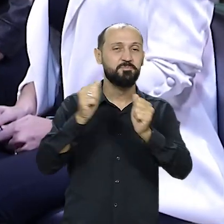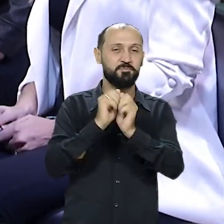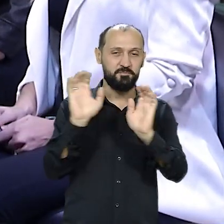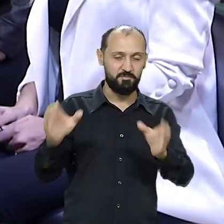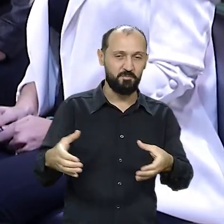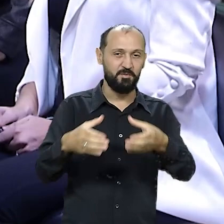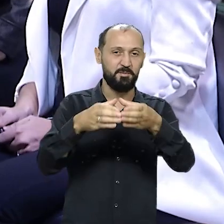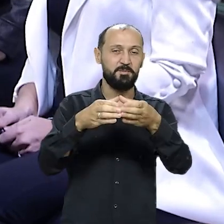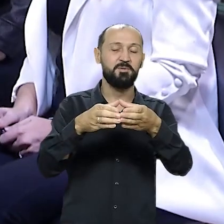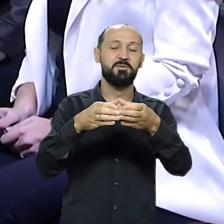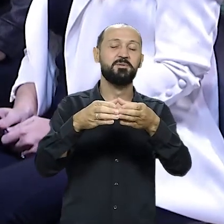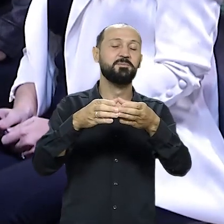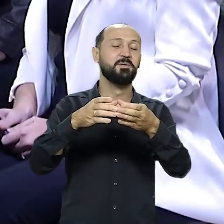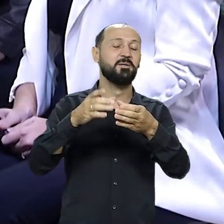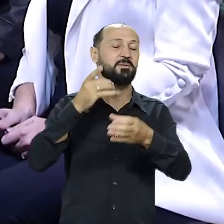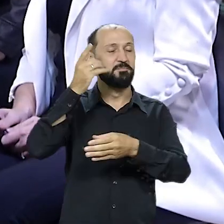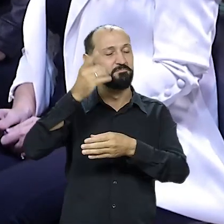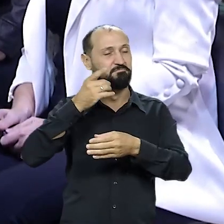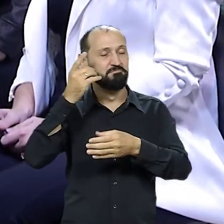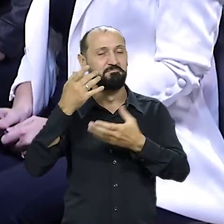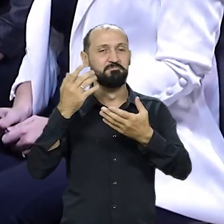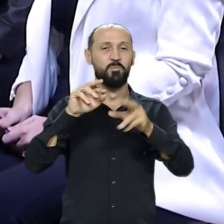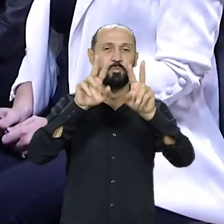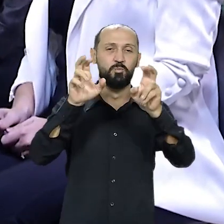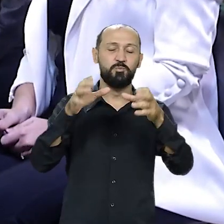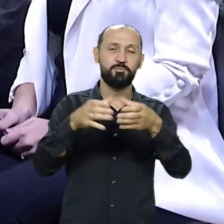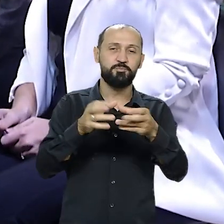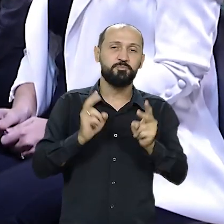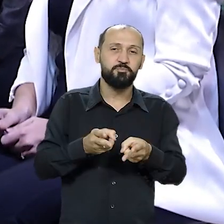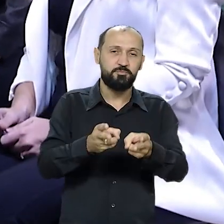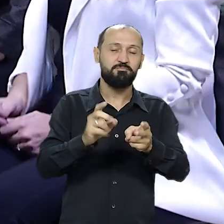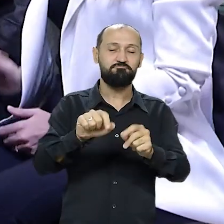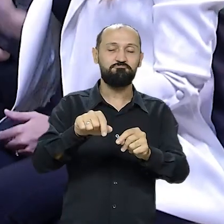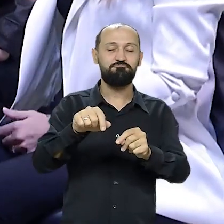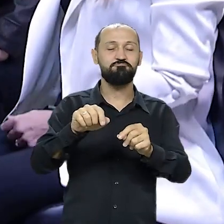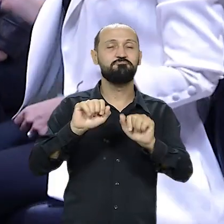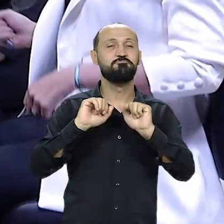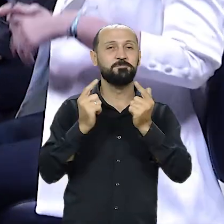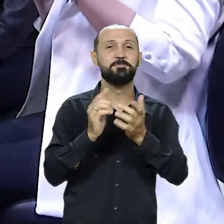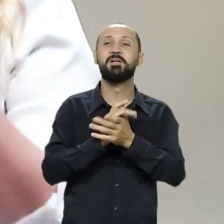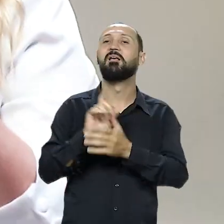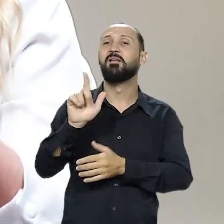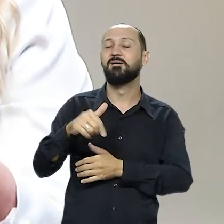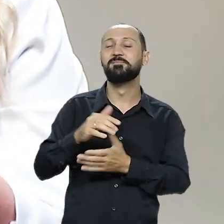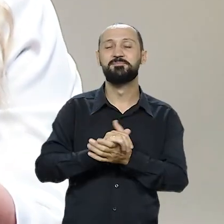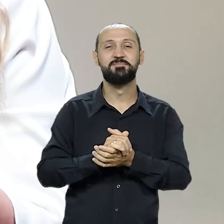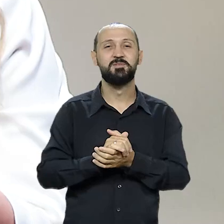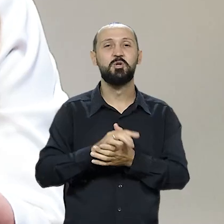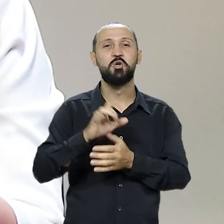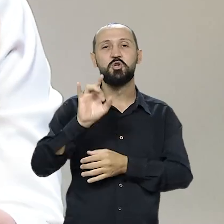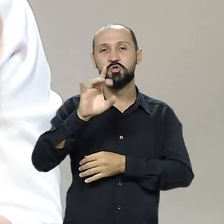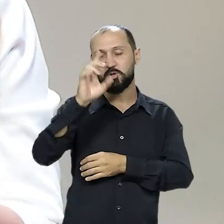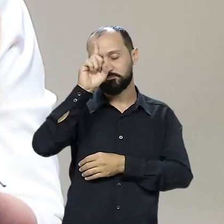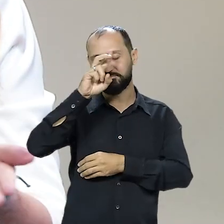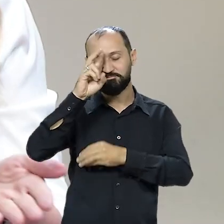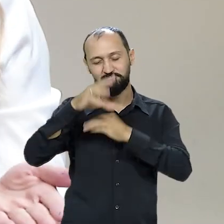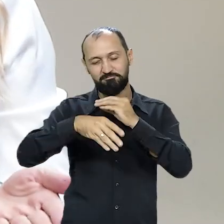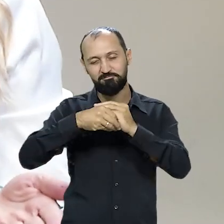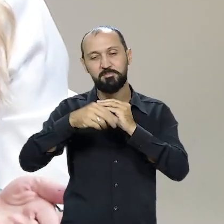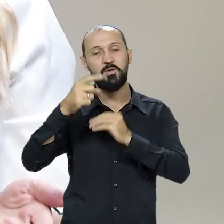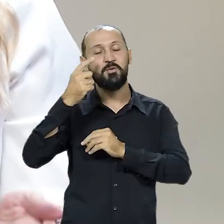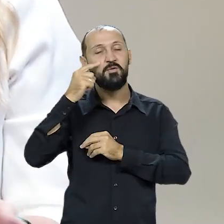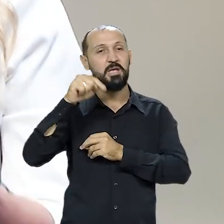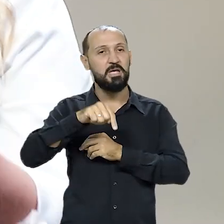coordena alguma frente parlamentar ou uma comissão permanente na Casa de Leis, né, Janaína? É isso mesmo. E só fazendo um adendo aqui para você rever